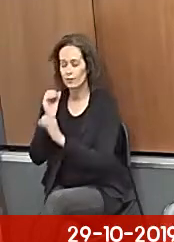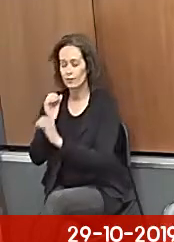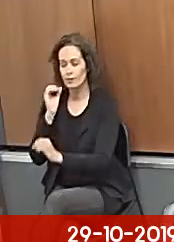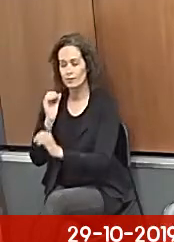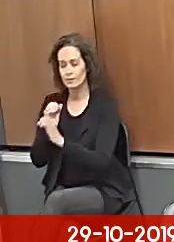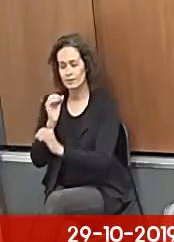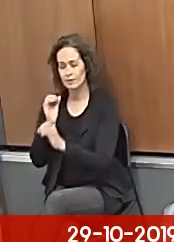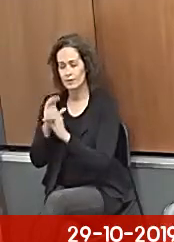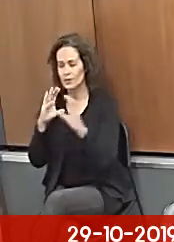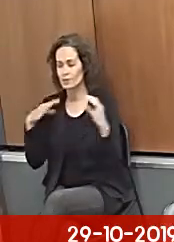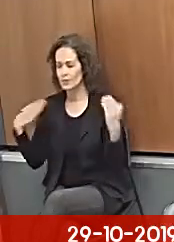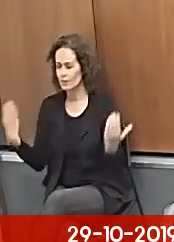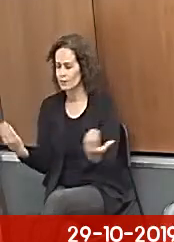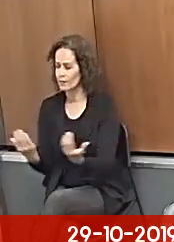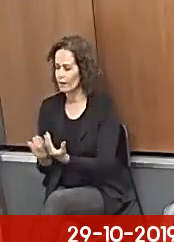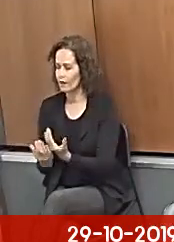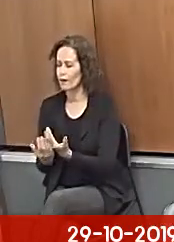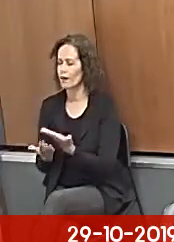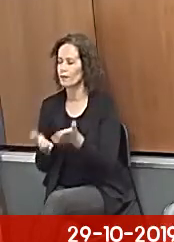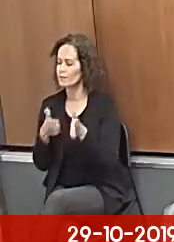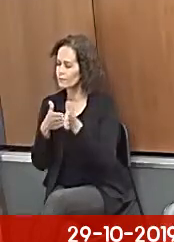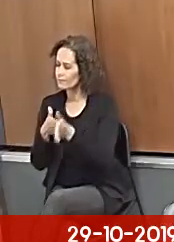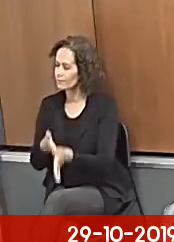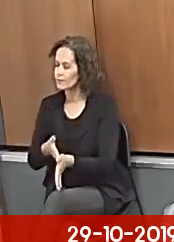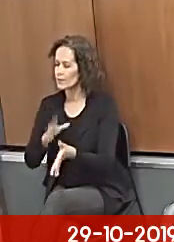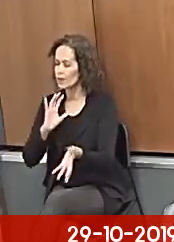venho acompanhando toda a evolução